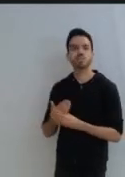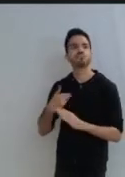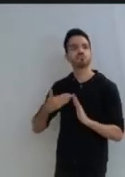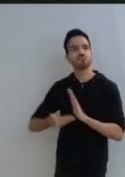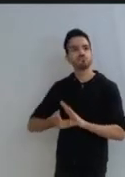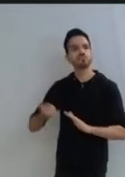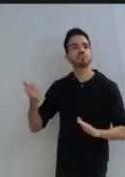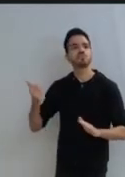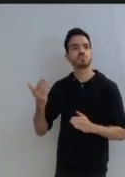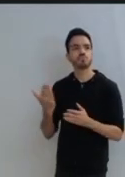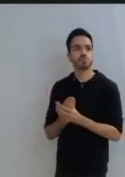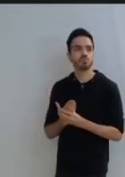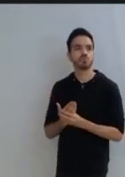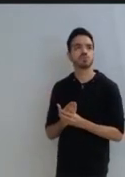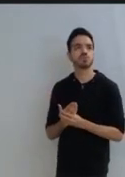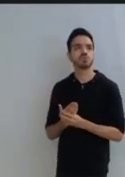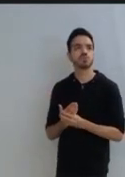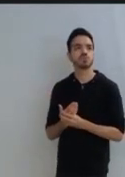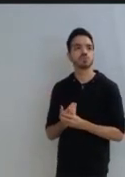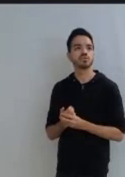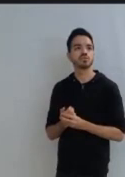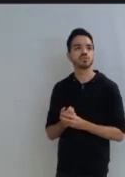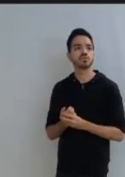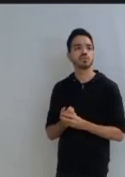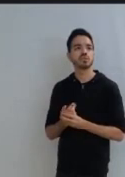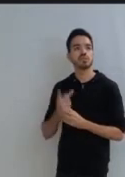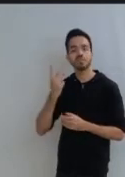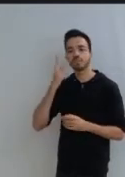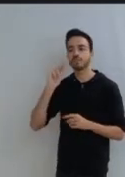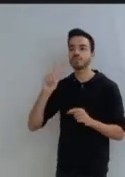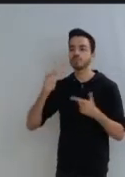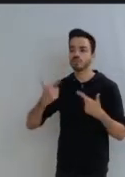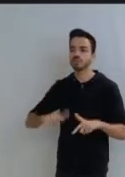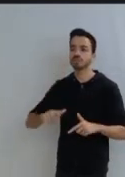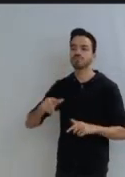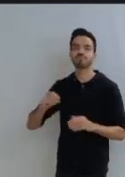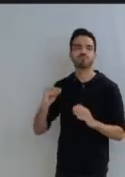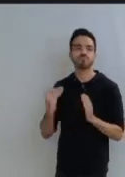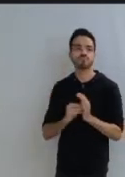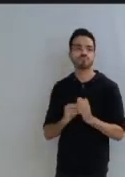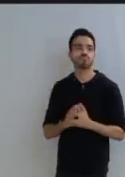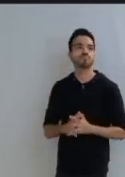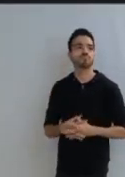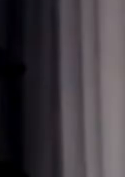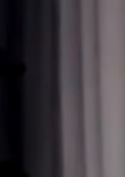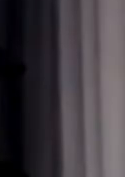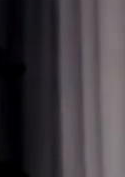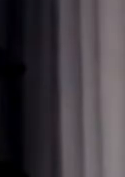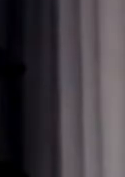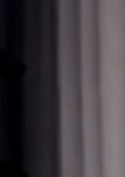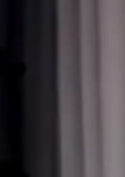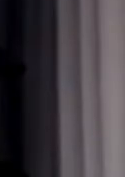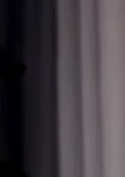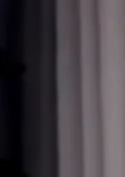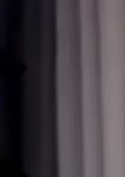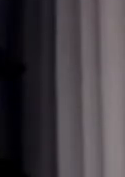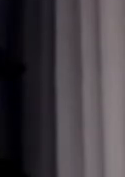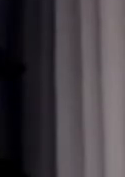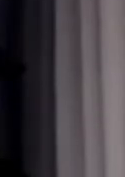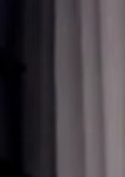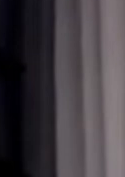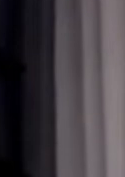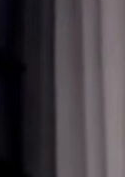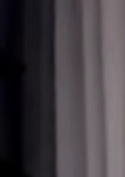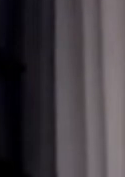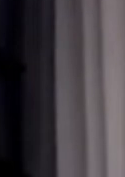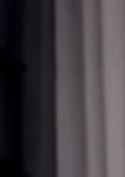crise sanitária autoriza a adoção de medidas excepcionais e decidiu que, no âmbito de processos penais e de execução penal, as sessões